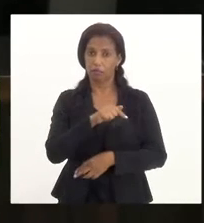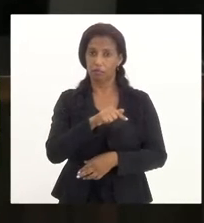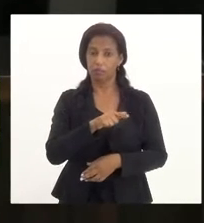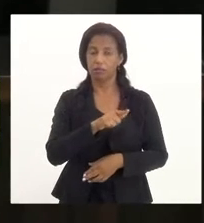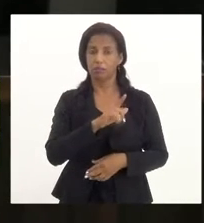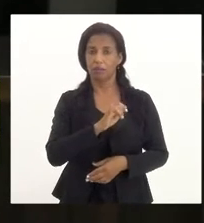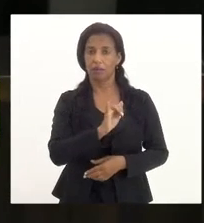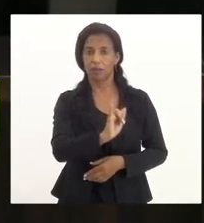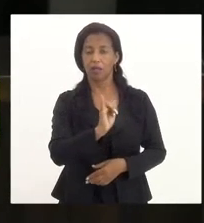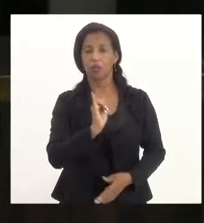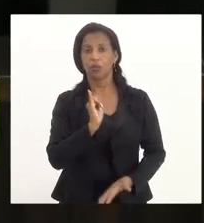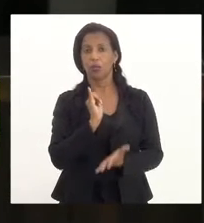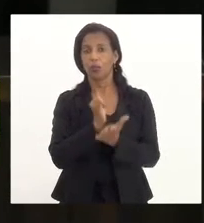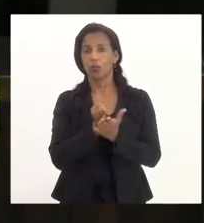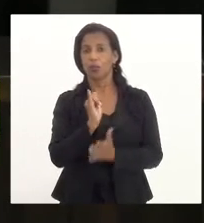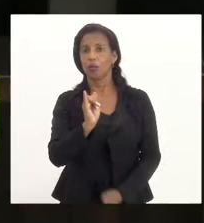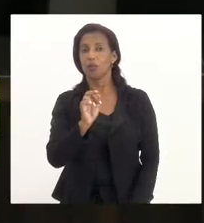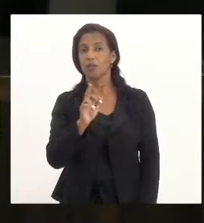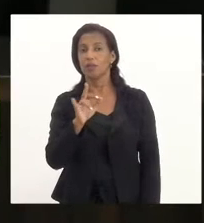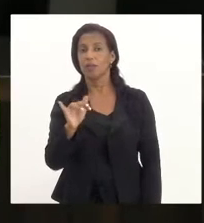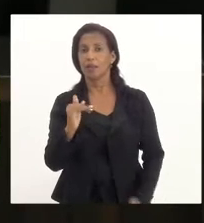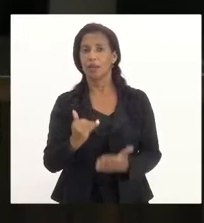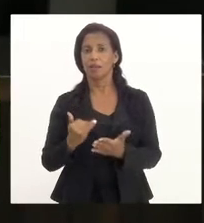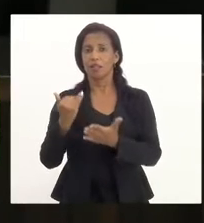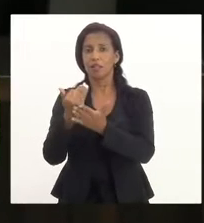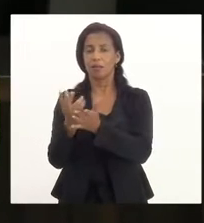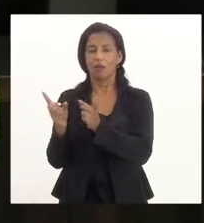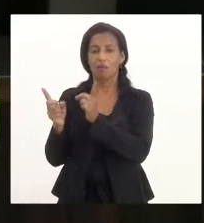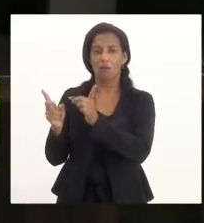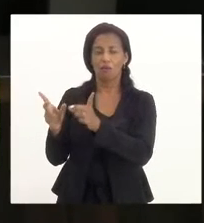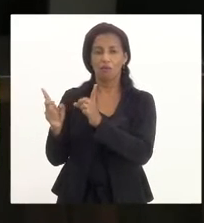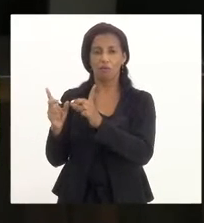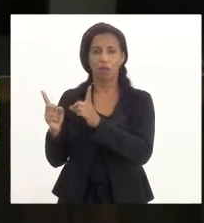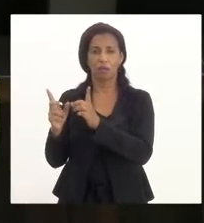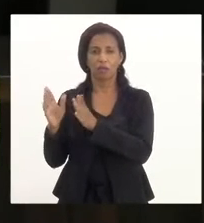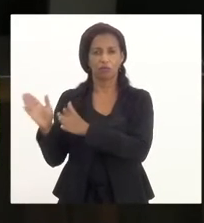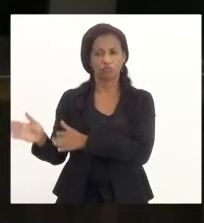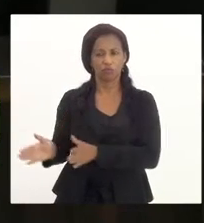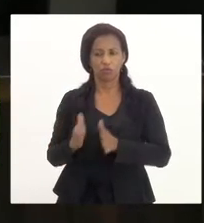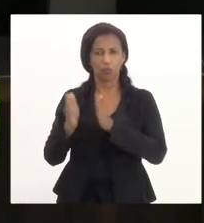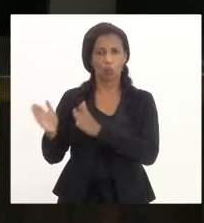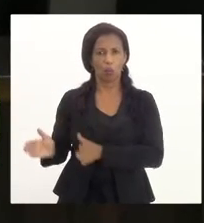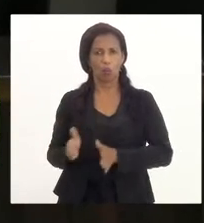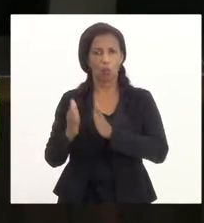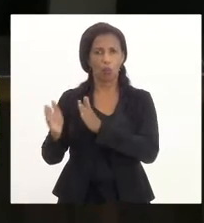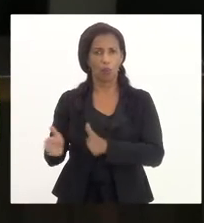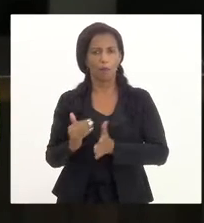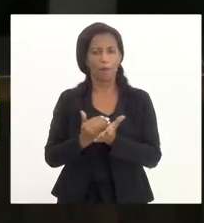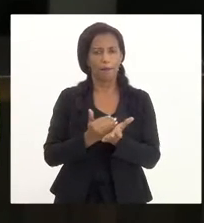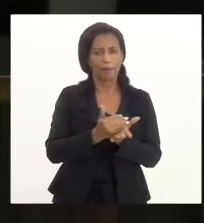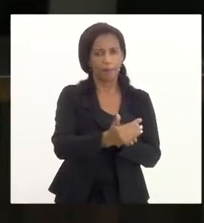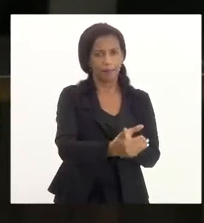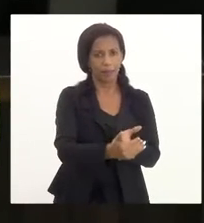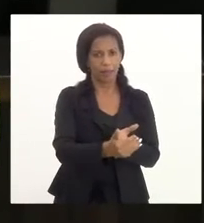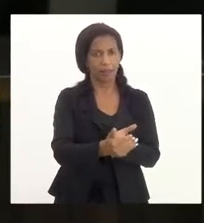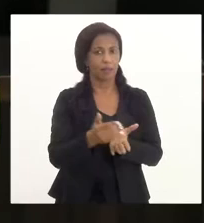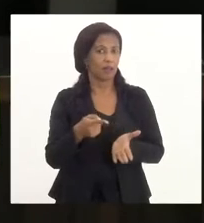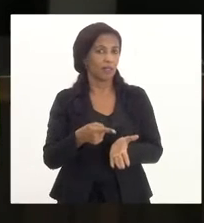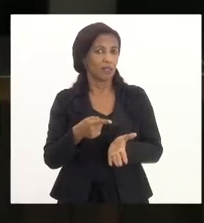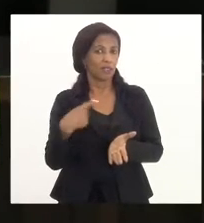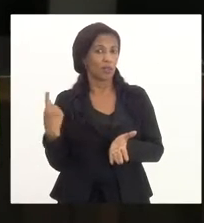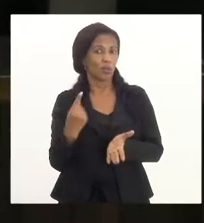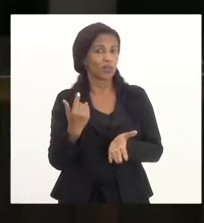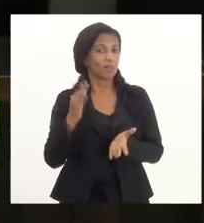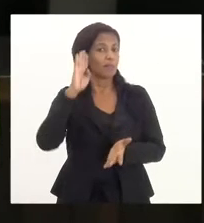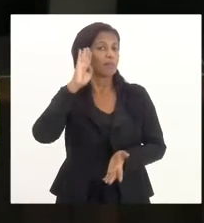o ICMS em cima na exportação de produção primária EA produção primária fundamental Nossa